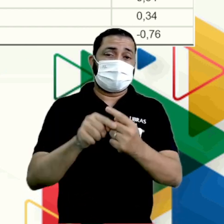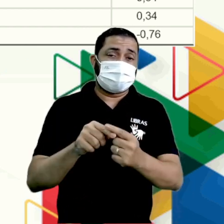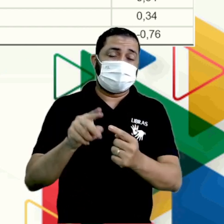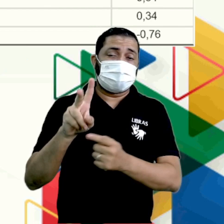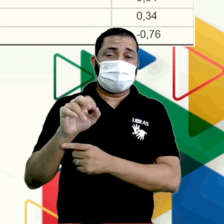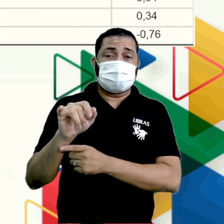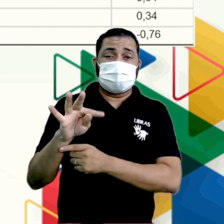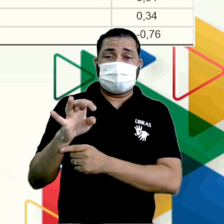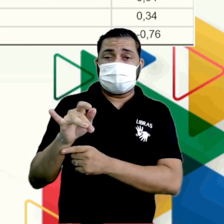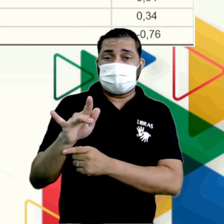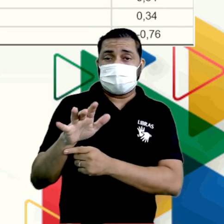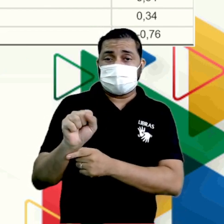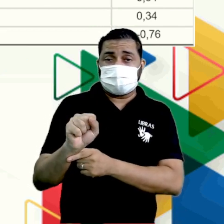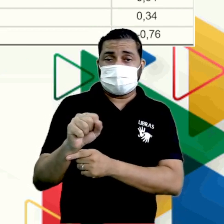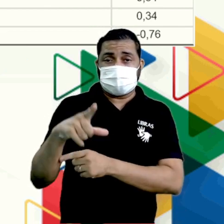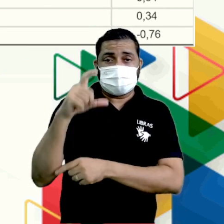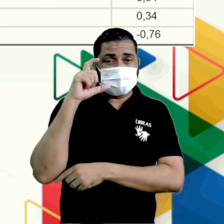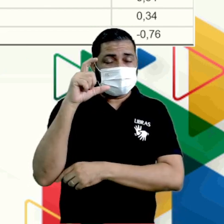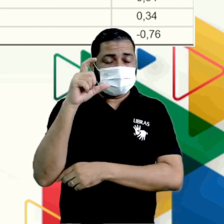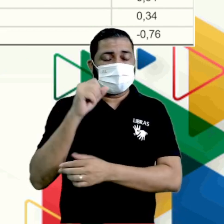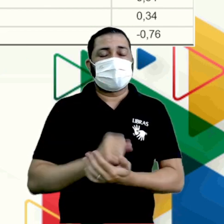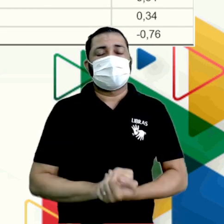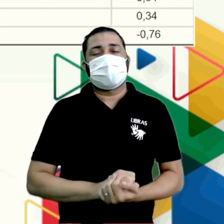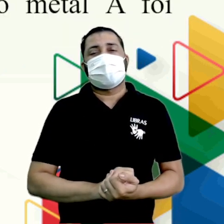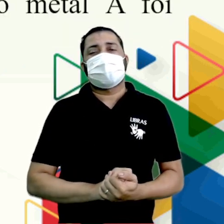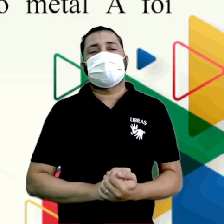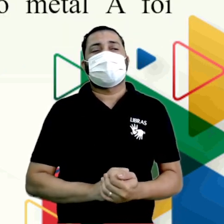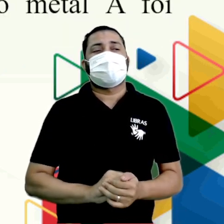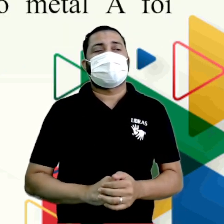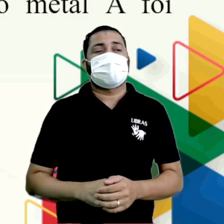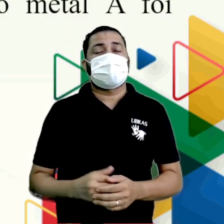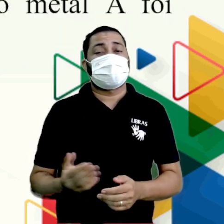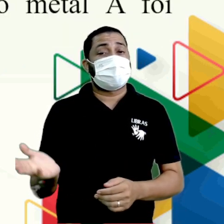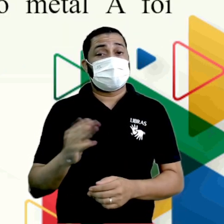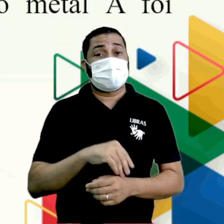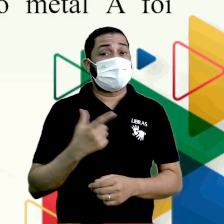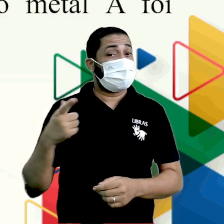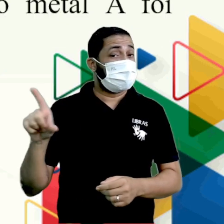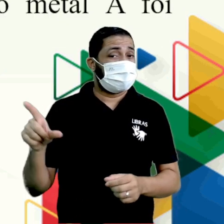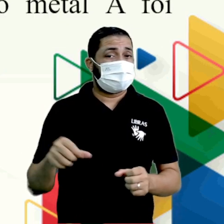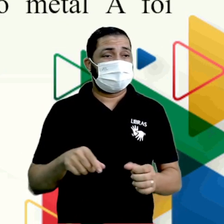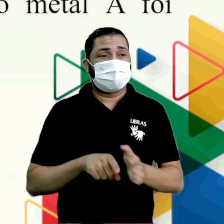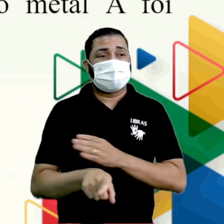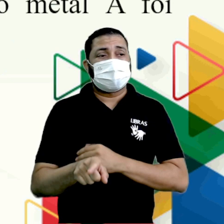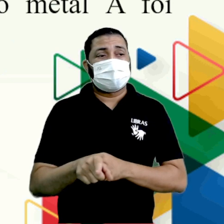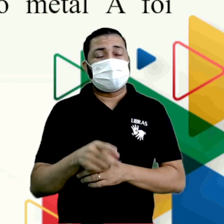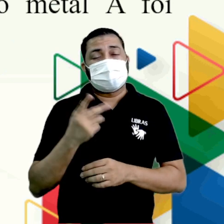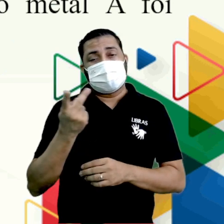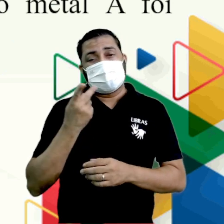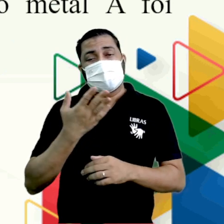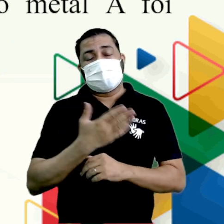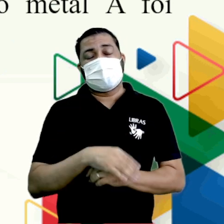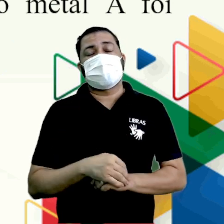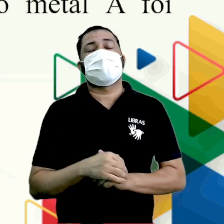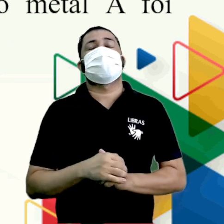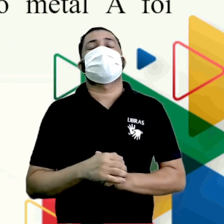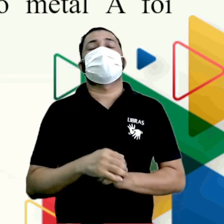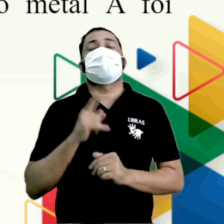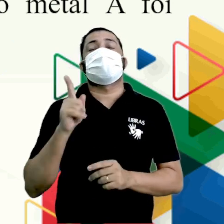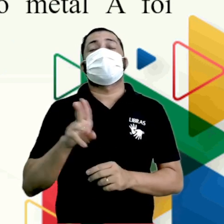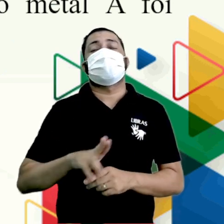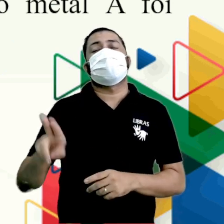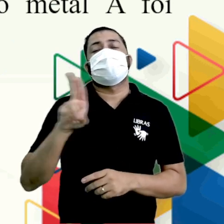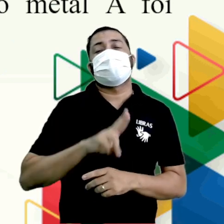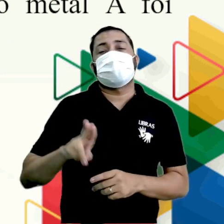voltagem que nos interessa. Tranquilo? Vamos para a próxima questão? Olha o que ela diz aí. Para ser usado